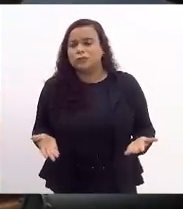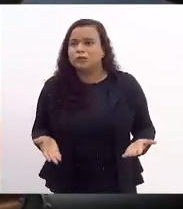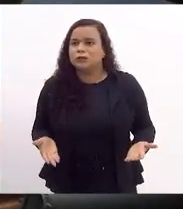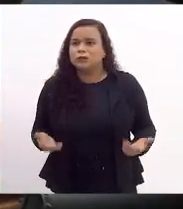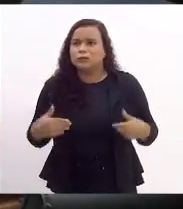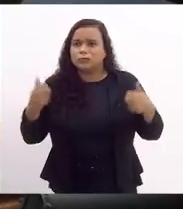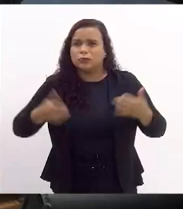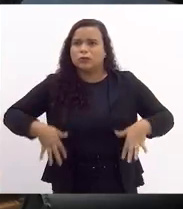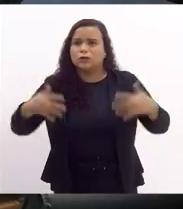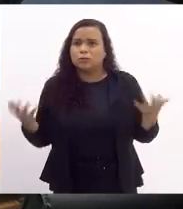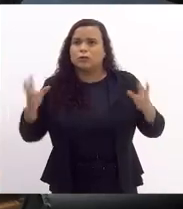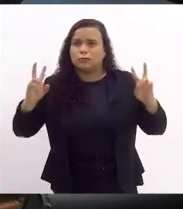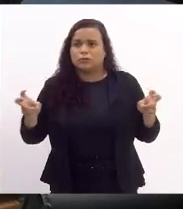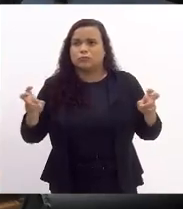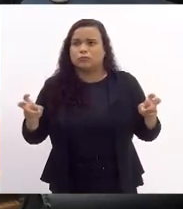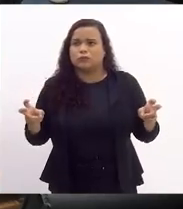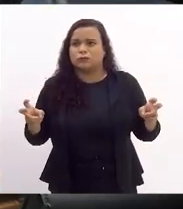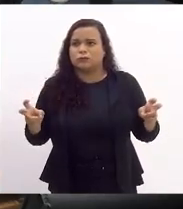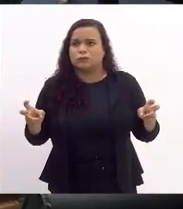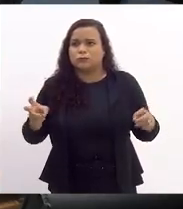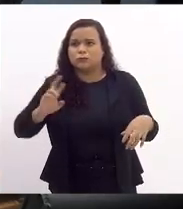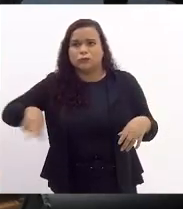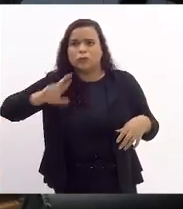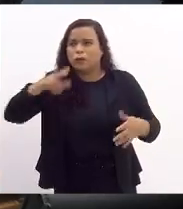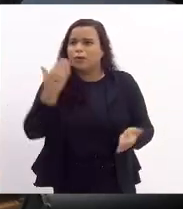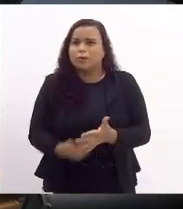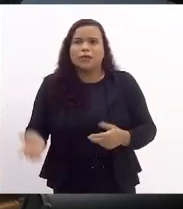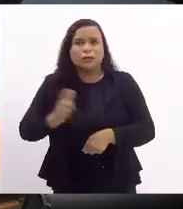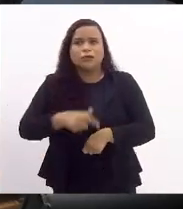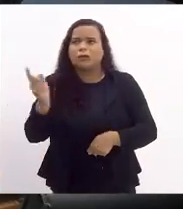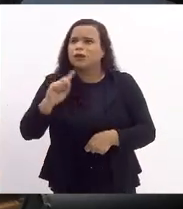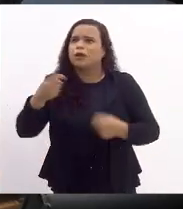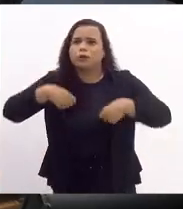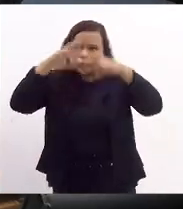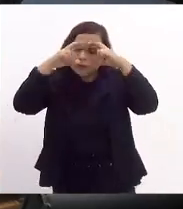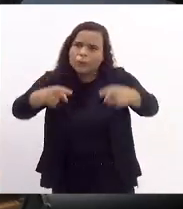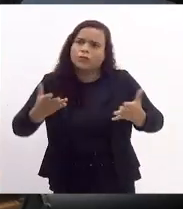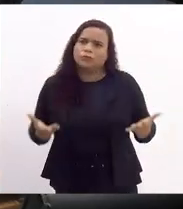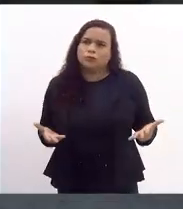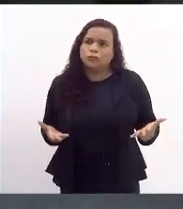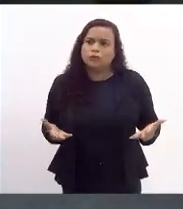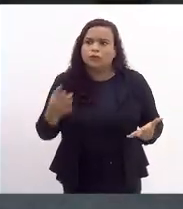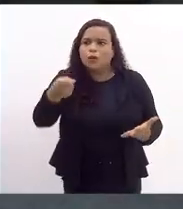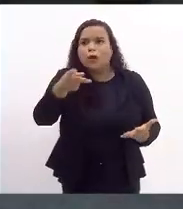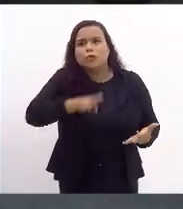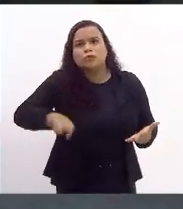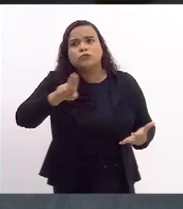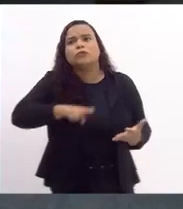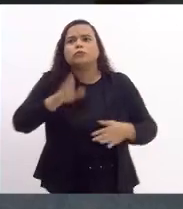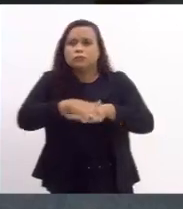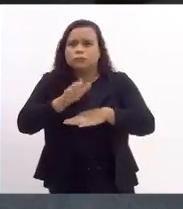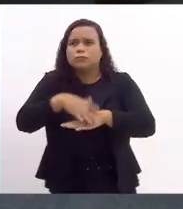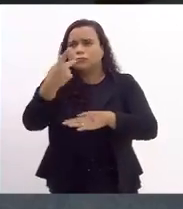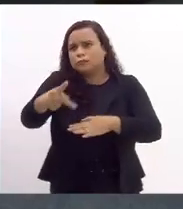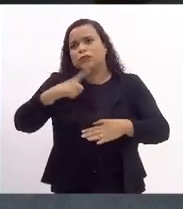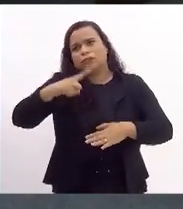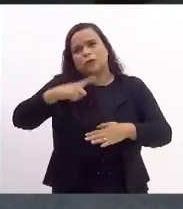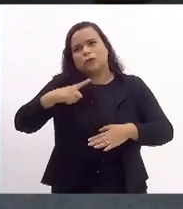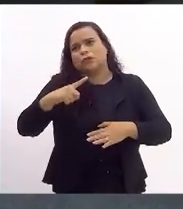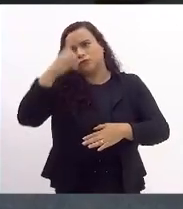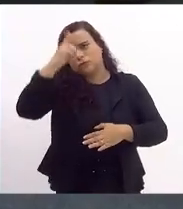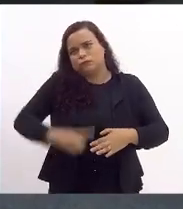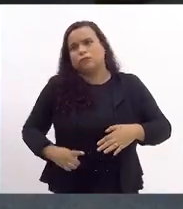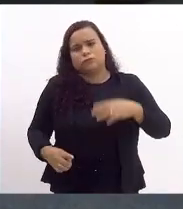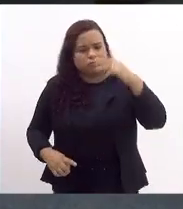questão e não é perder tempo isso não precisa com todo respeito posso ser esse usou Claro você ainda tem prometido